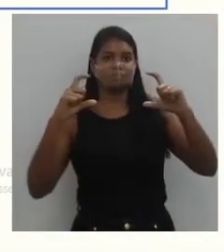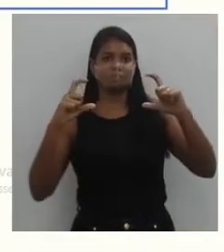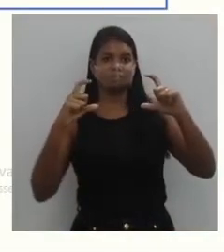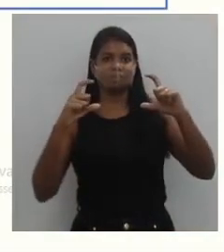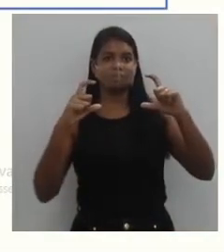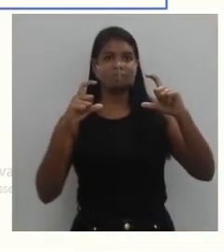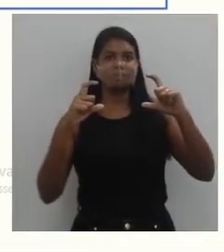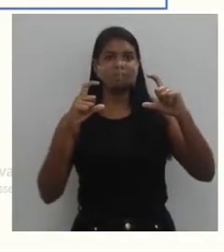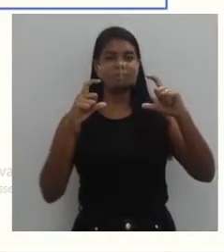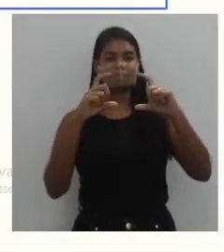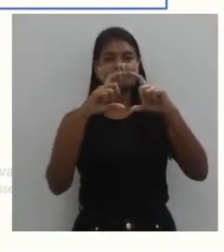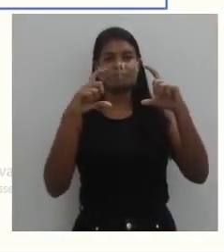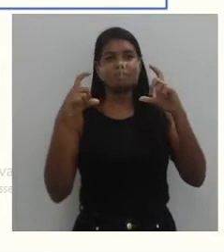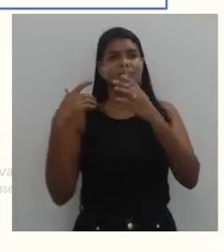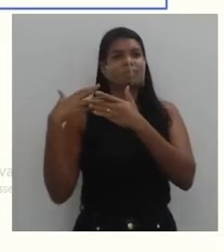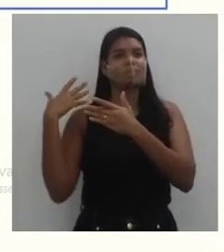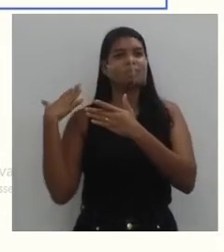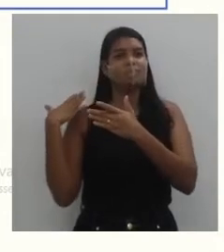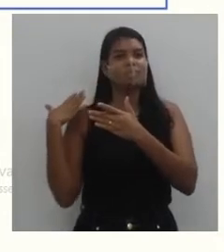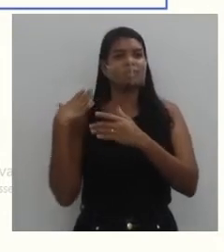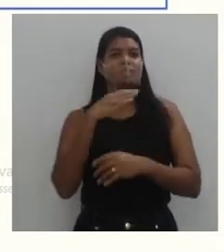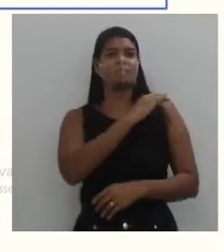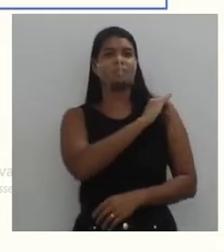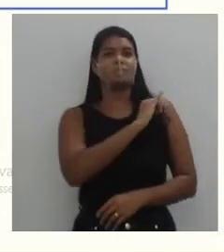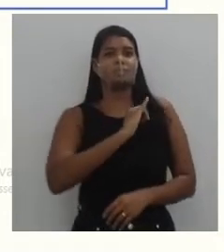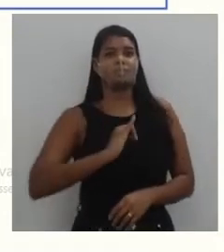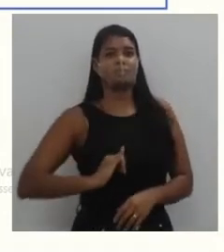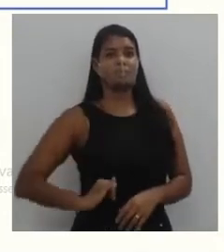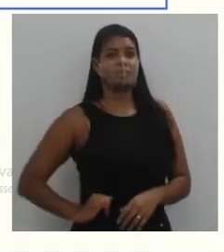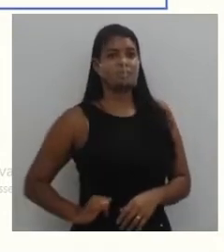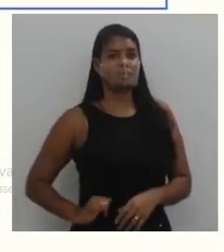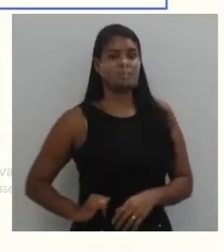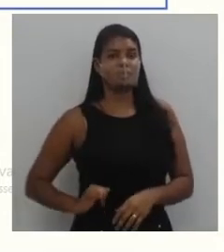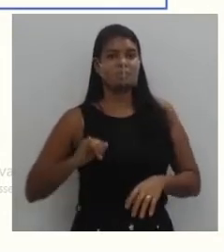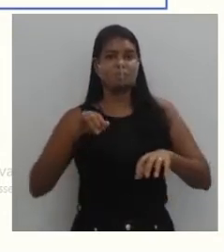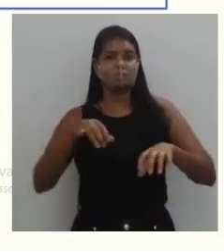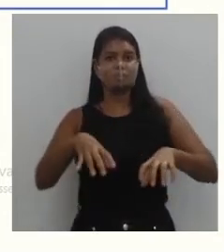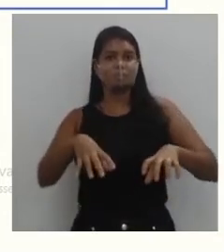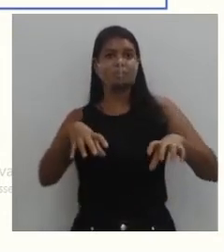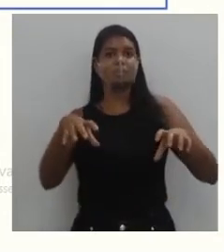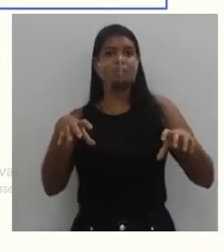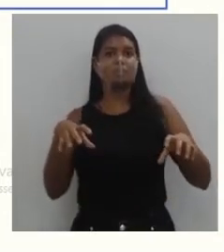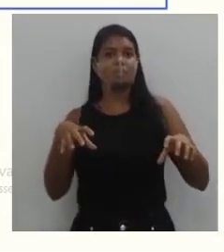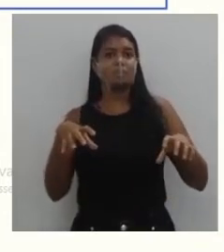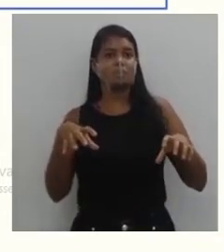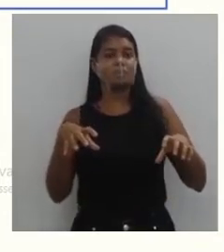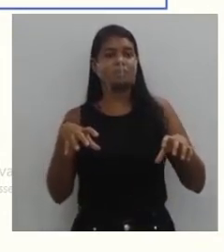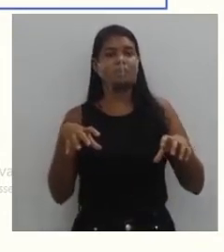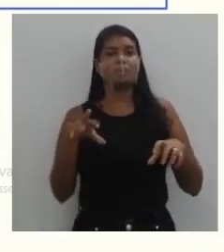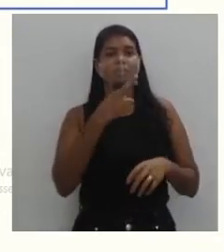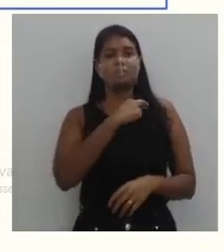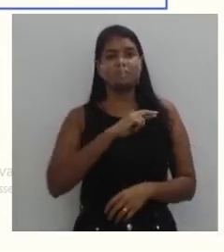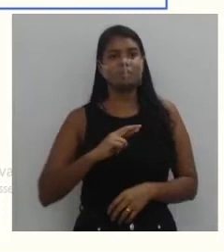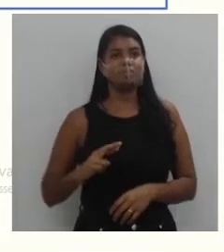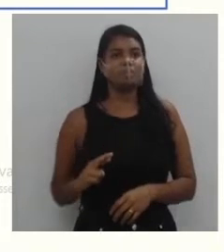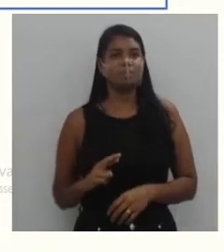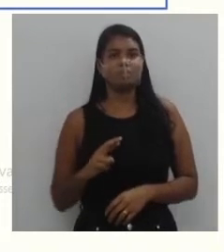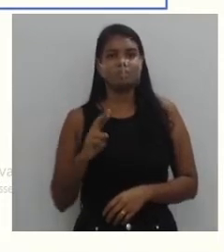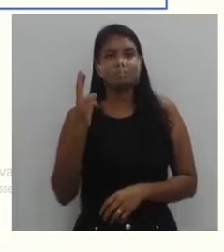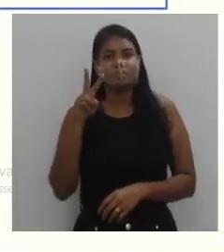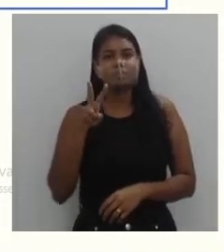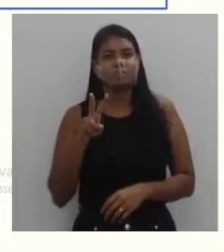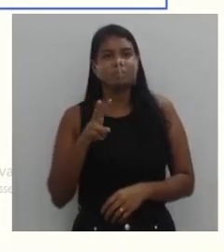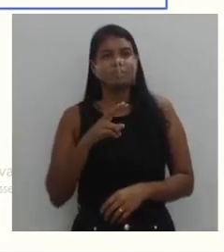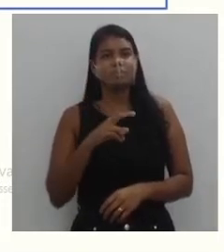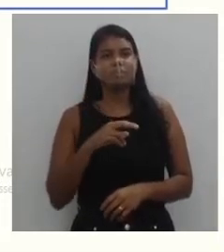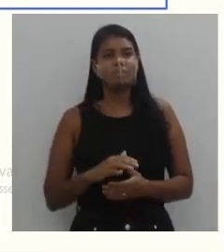charge aqui, charge da época do Império, sobre a monarquia e a religião. Nós vemos aí